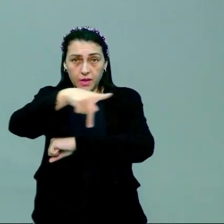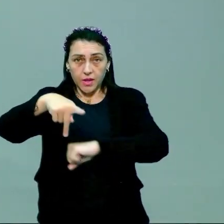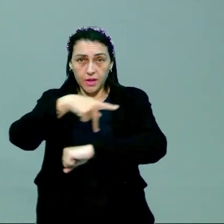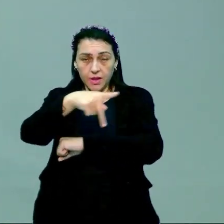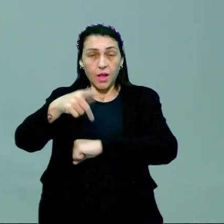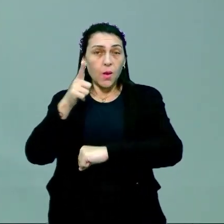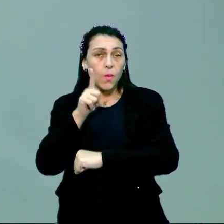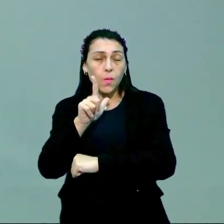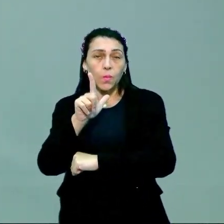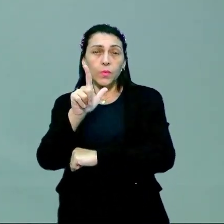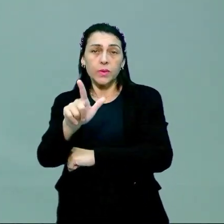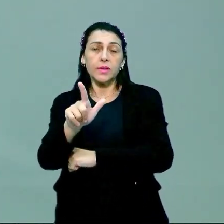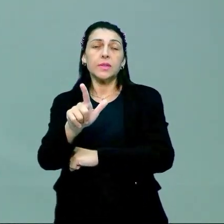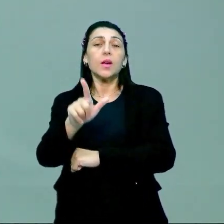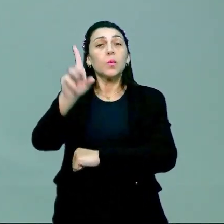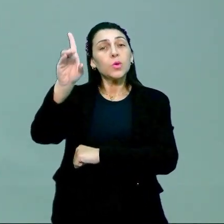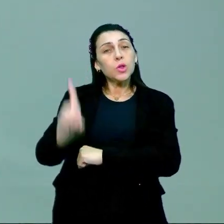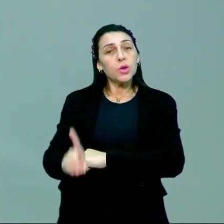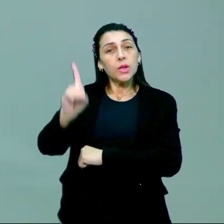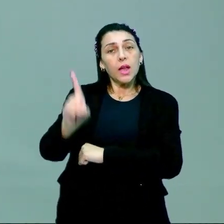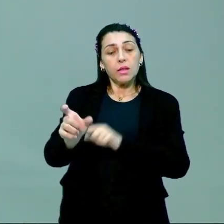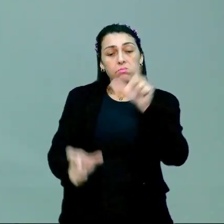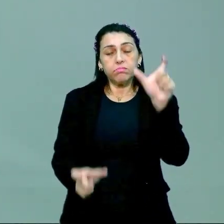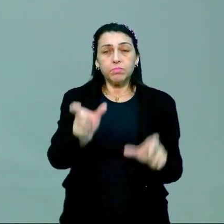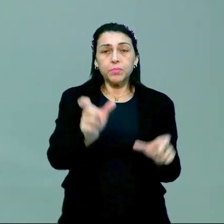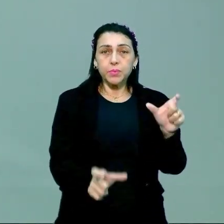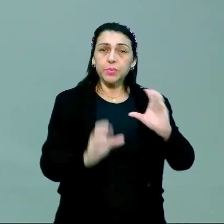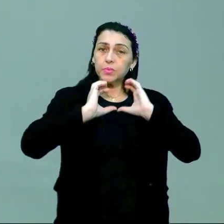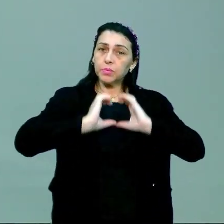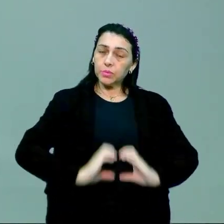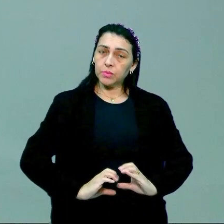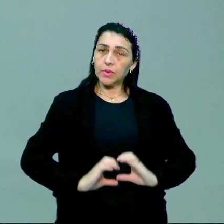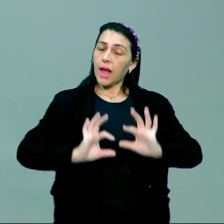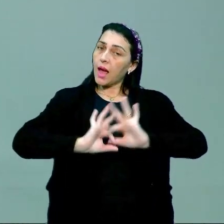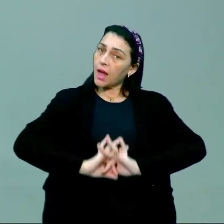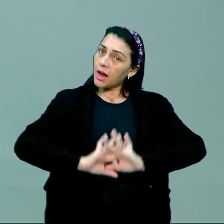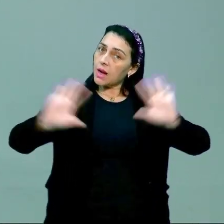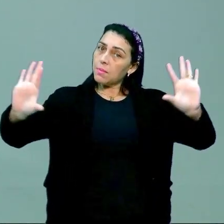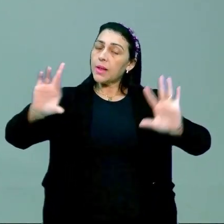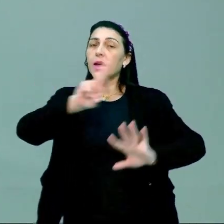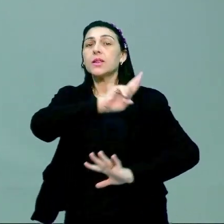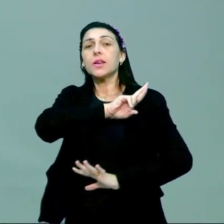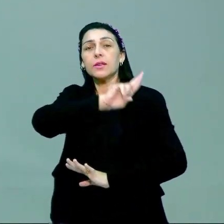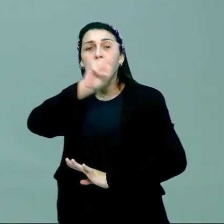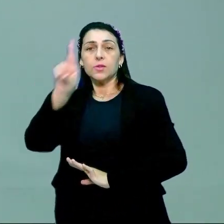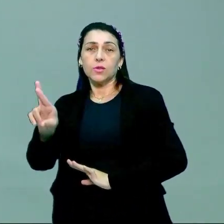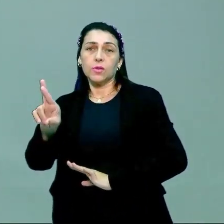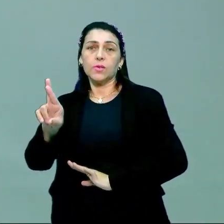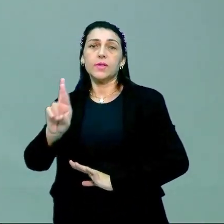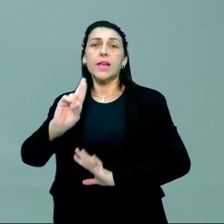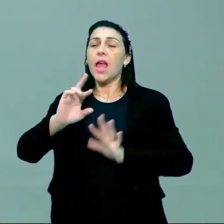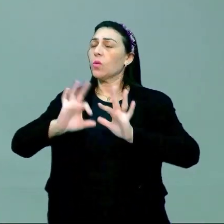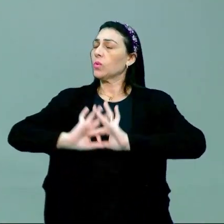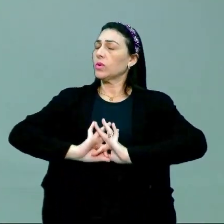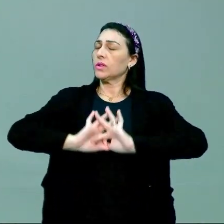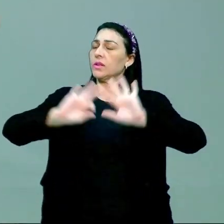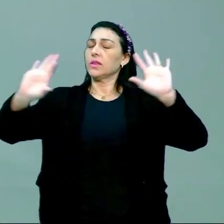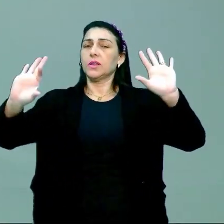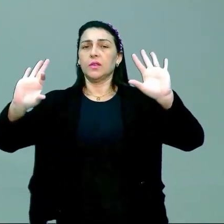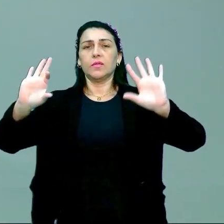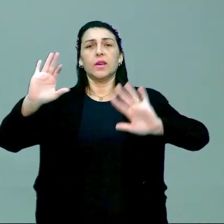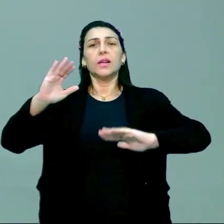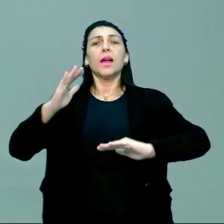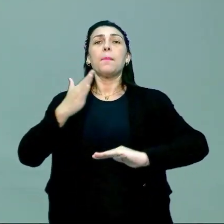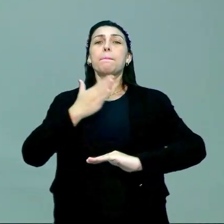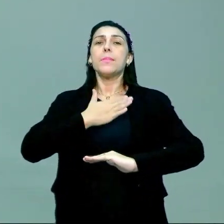ele concede como direito a todos os cidadãos justamente a liberdade religiosa. Então, eu sou livre, em acordo